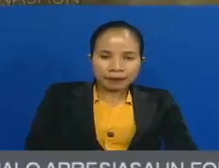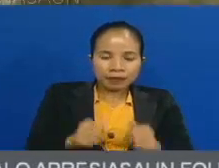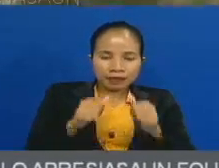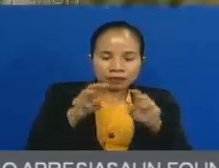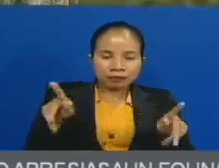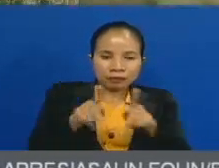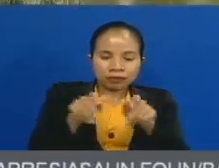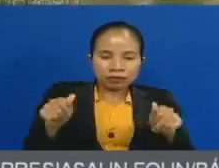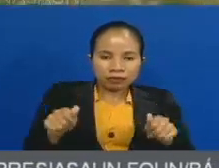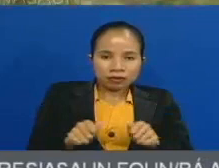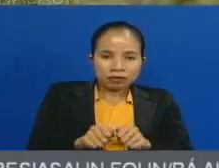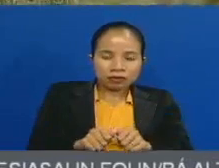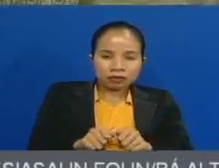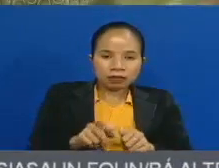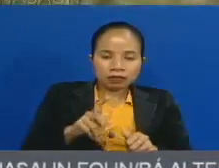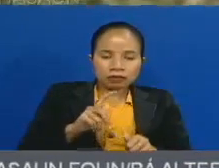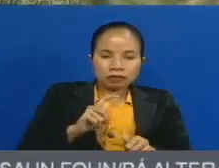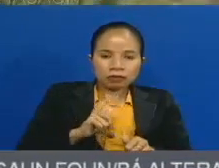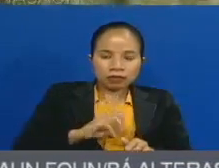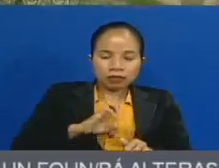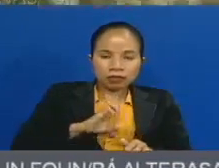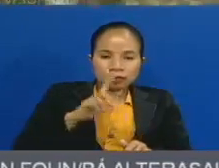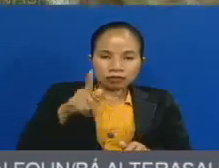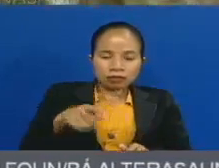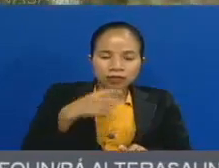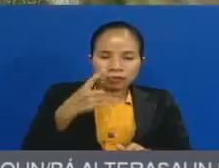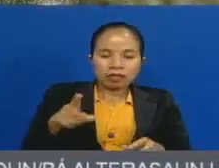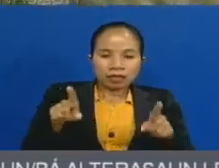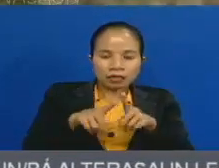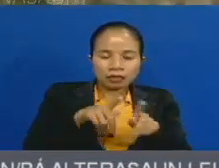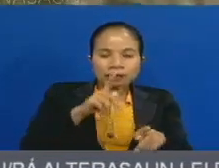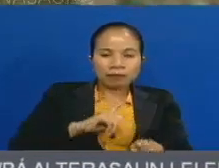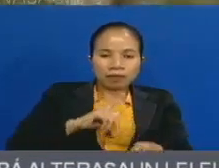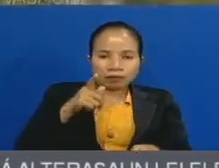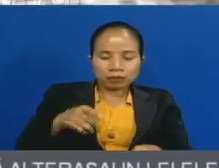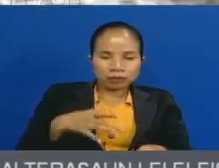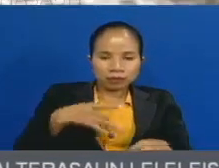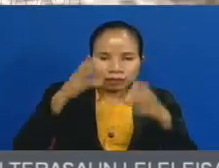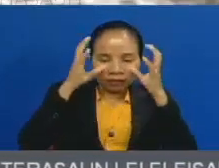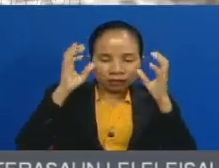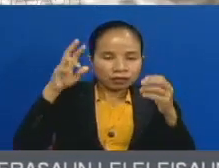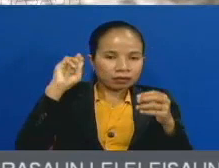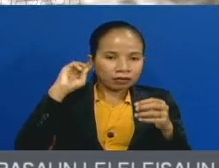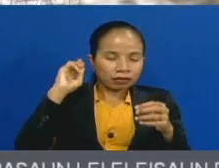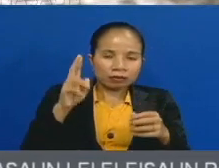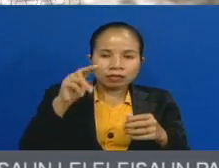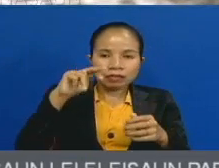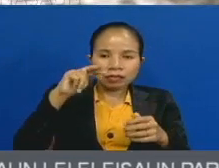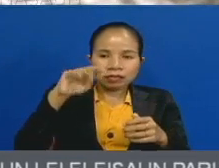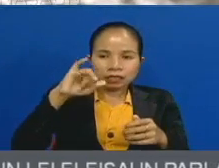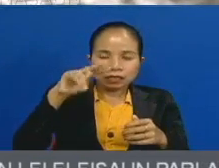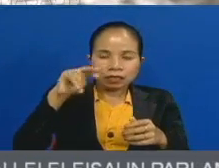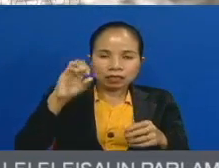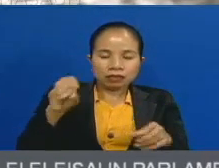Administrador posto administrativo Tutuala afirma, Nuder Tutuala Uang, sente triste, Ingira Rona Nino Koni Santana